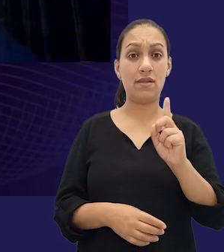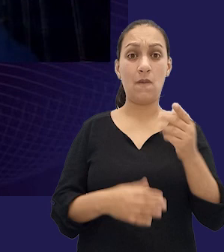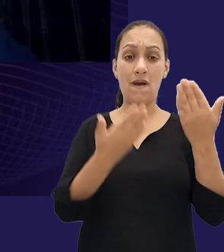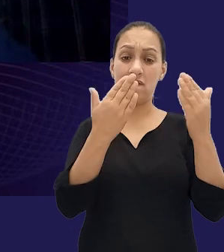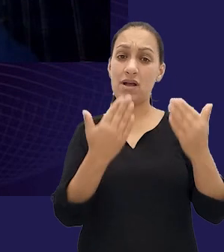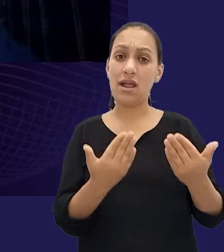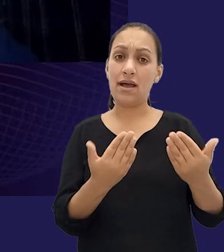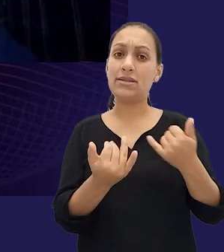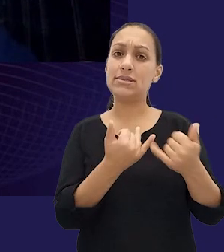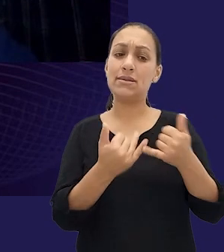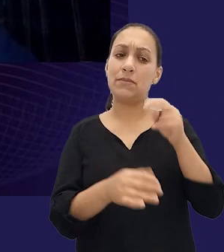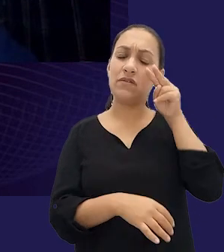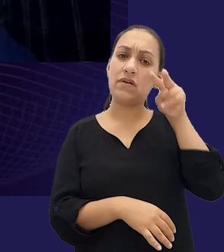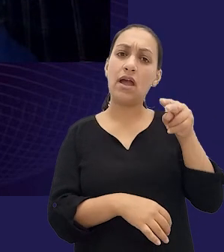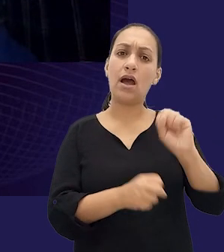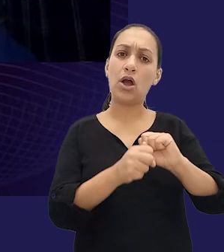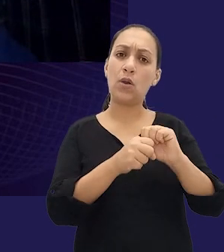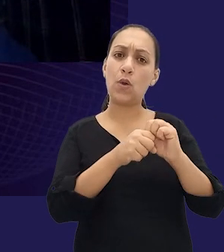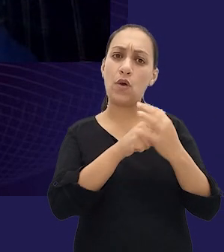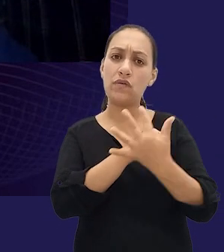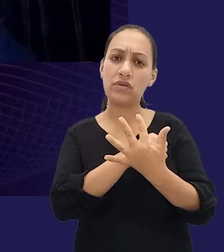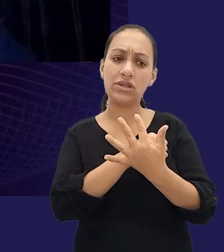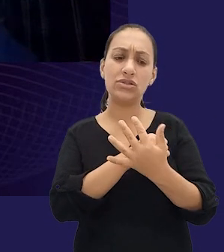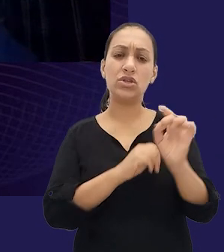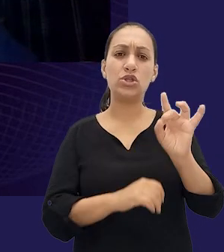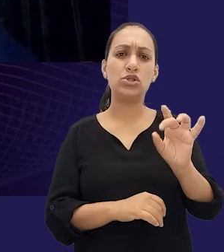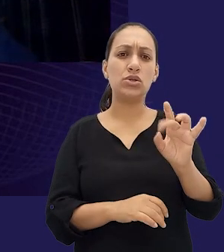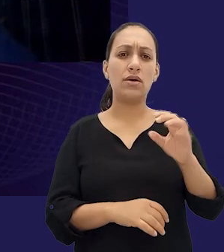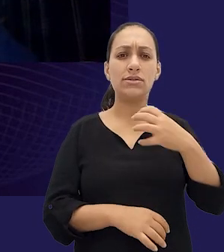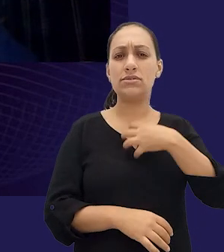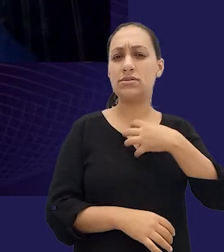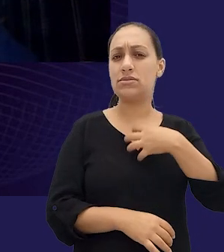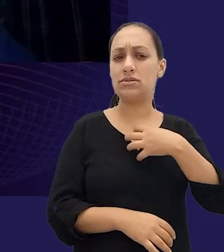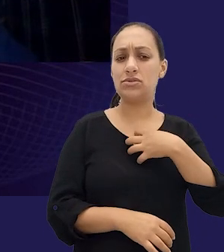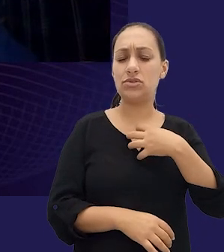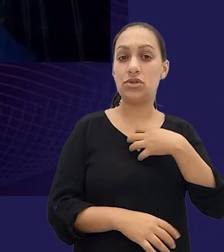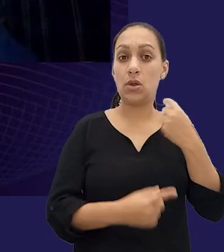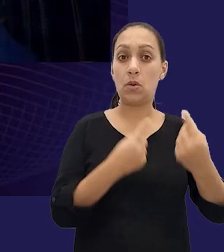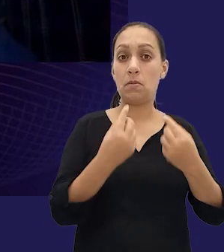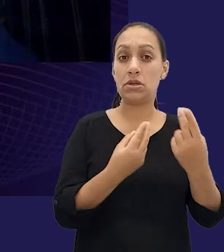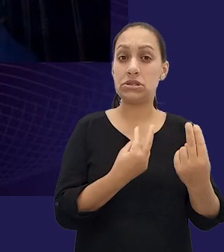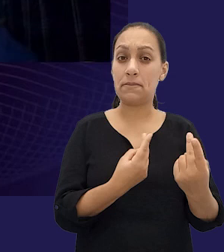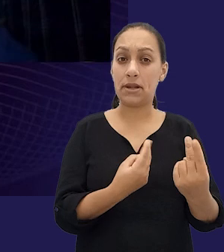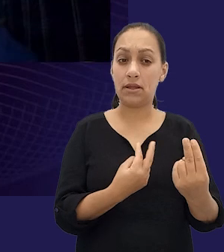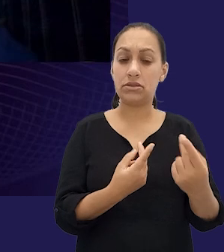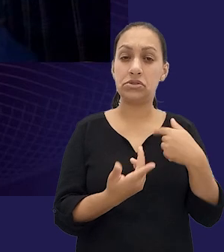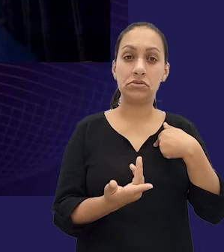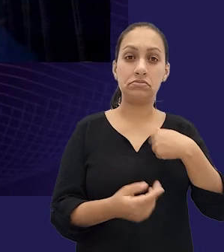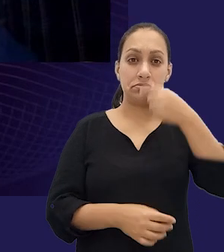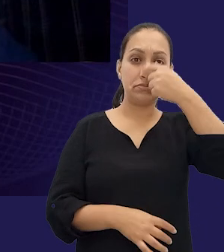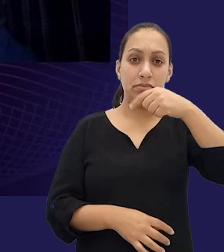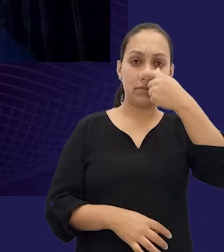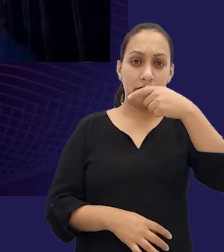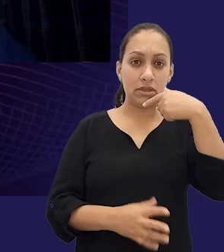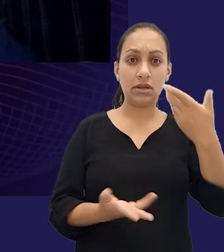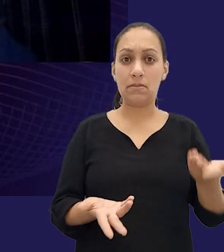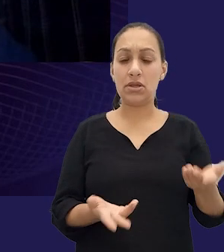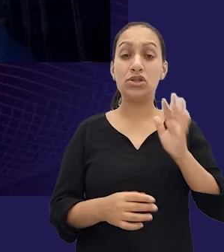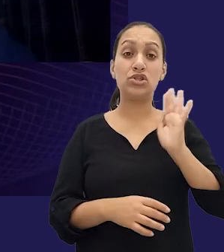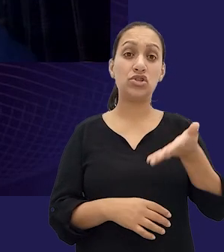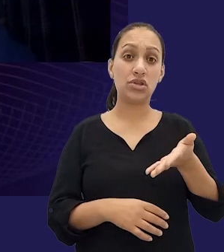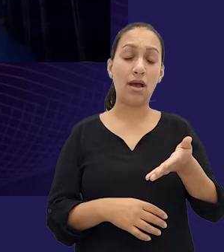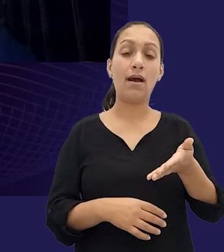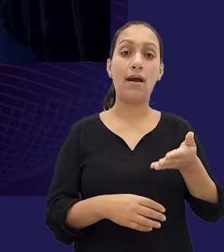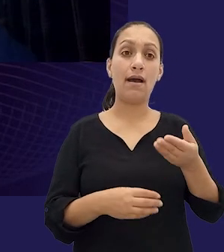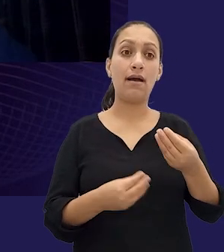quando a pessoa tem Covid, ou então ter apenas os sintomas semelhantes, pode ser um resfriado em si. O pessoal já tem